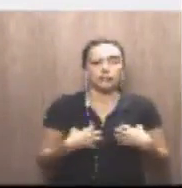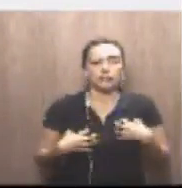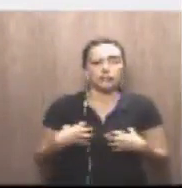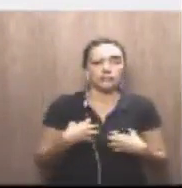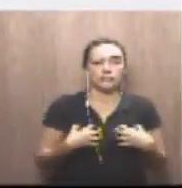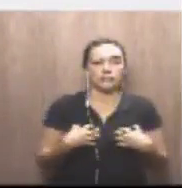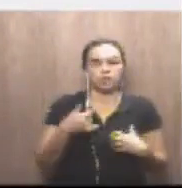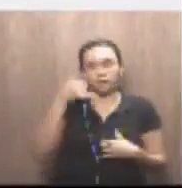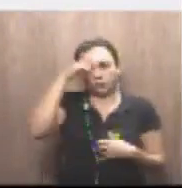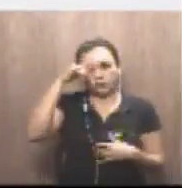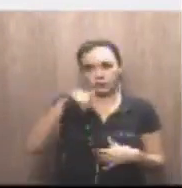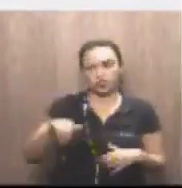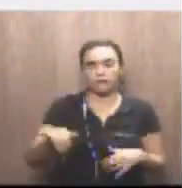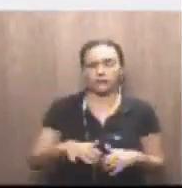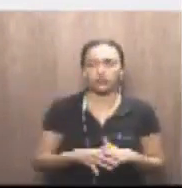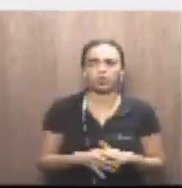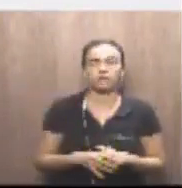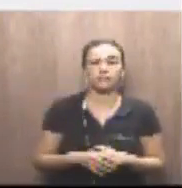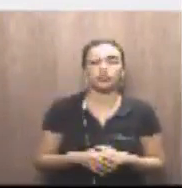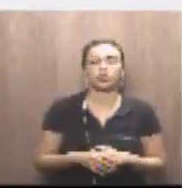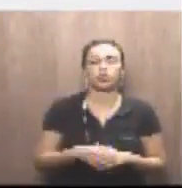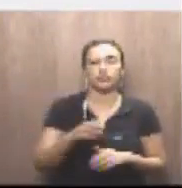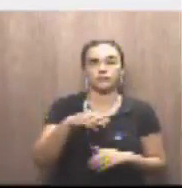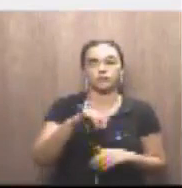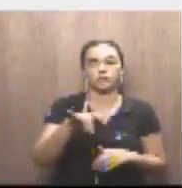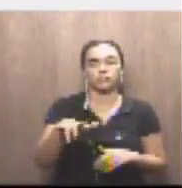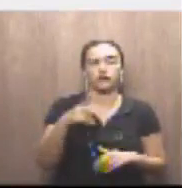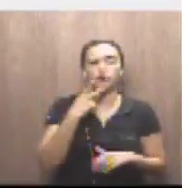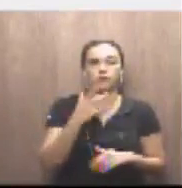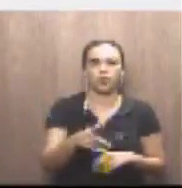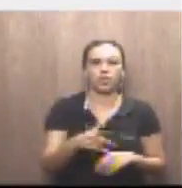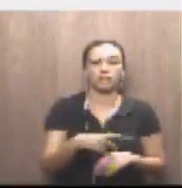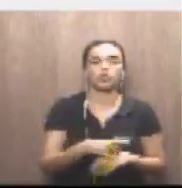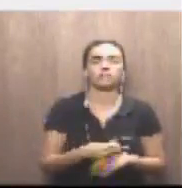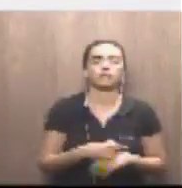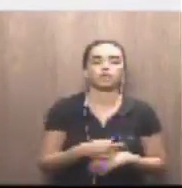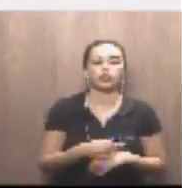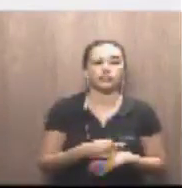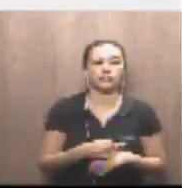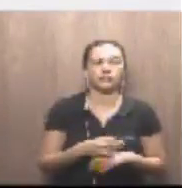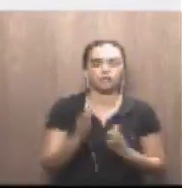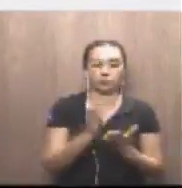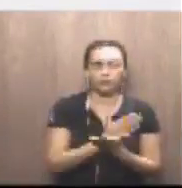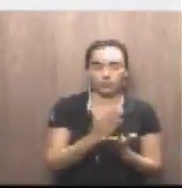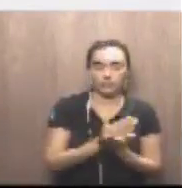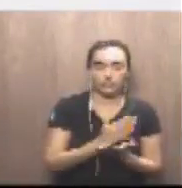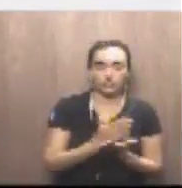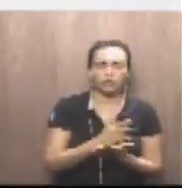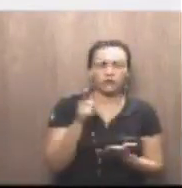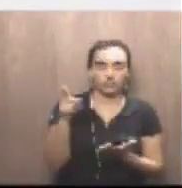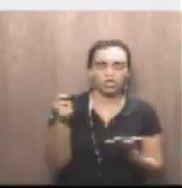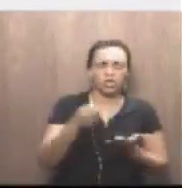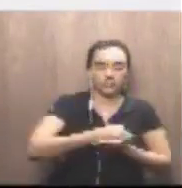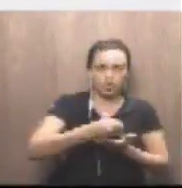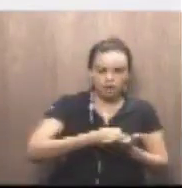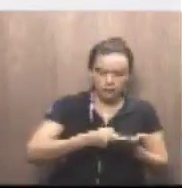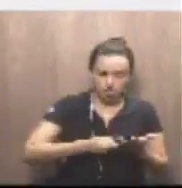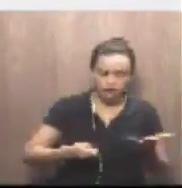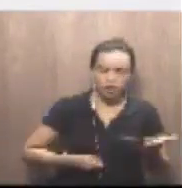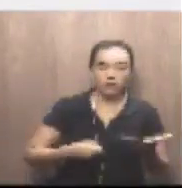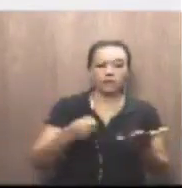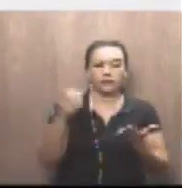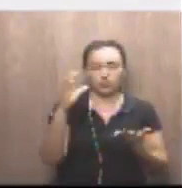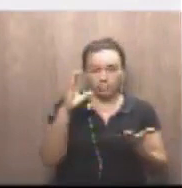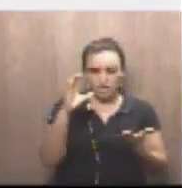perturbações. E é isso que Michel Oden vem trazer, até dentro de uma realidade de um livro que ele tem bastante científico, que